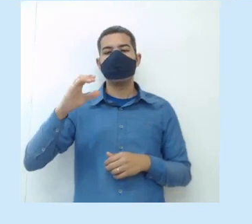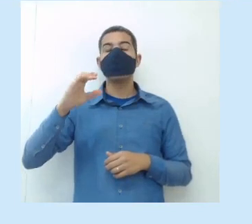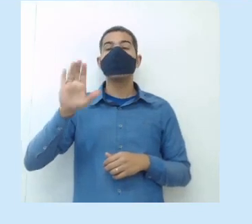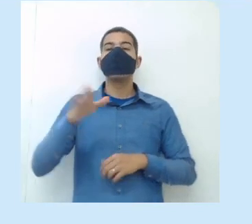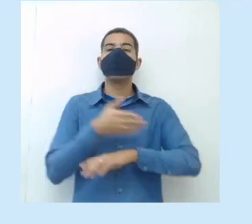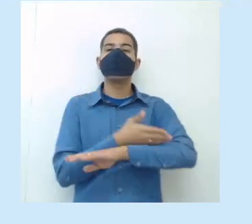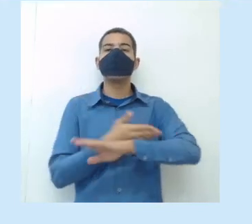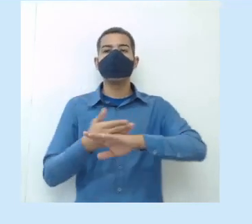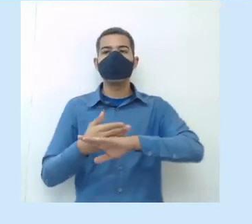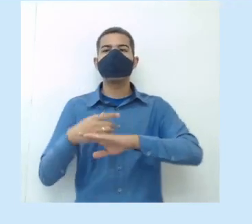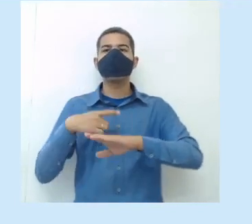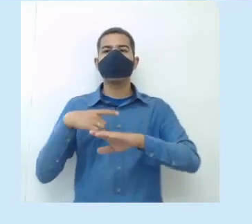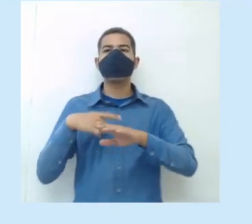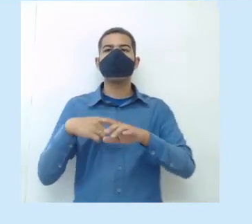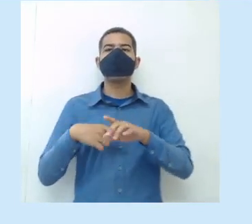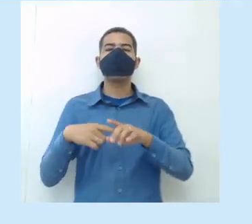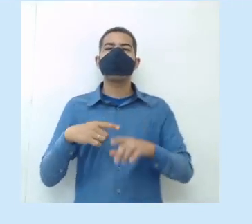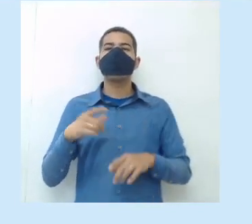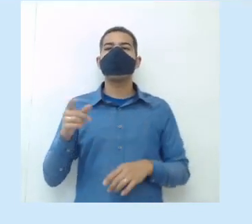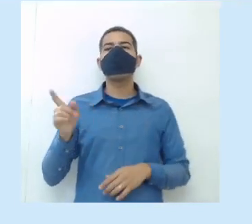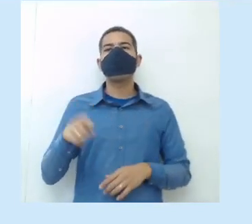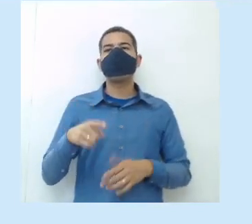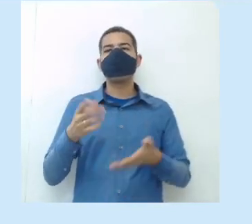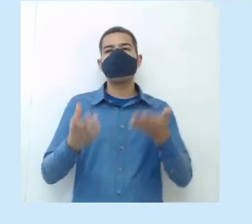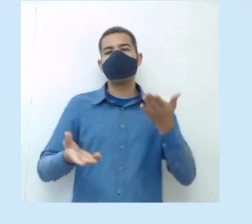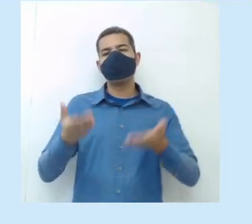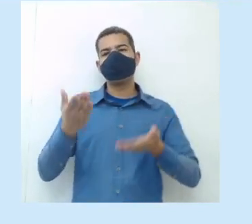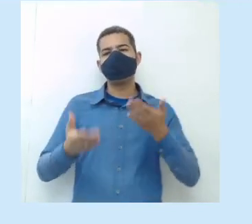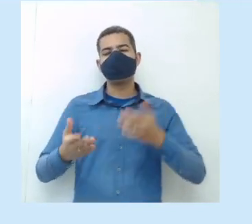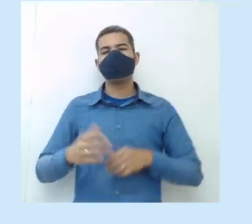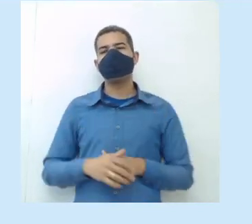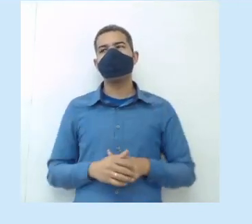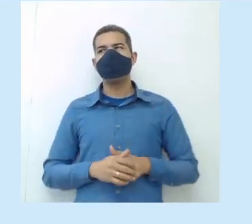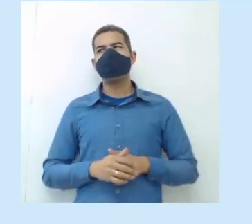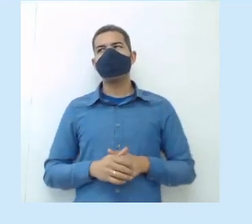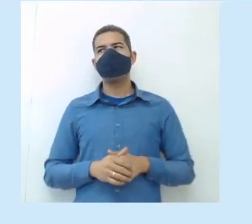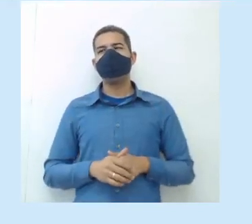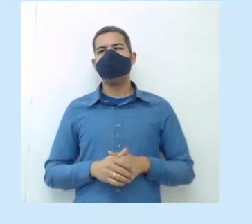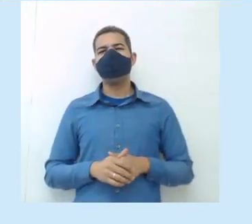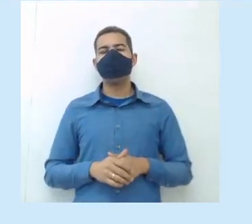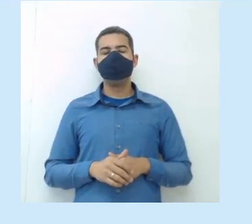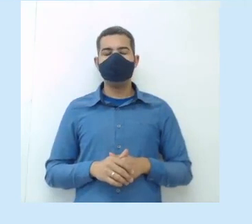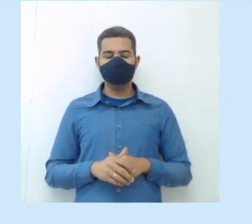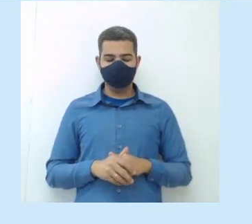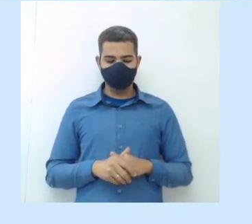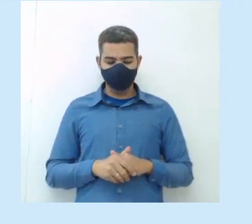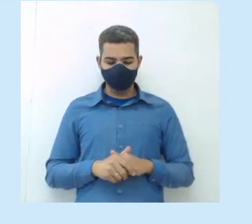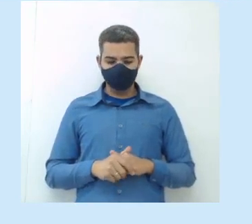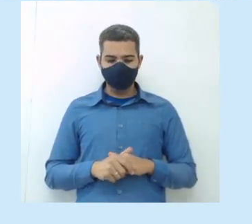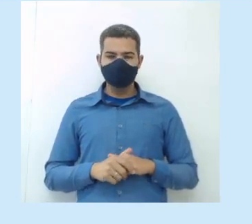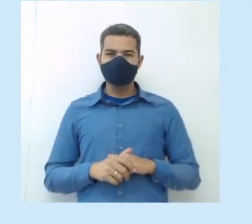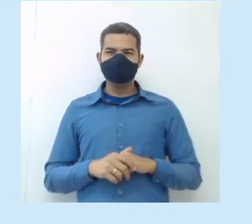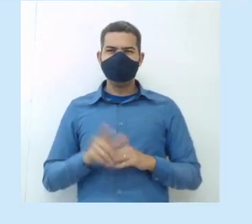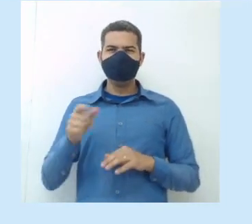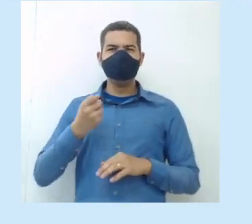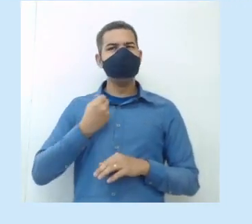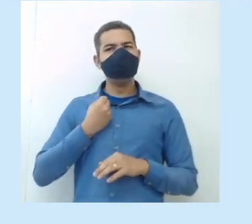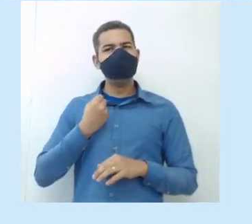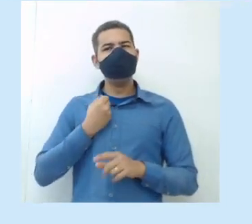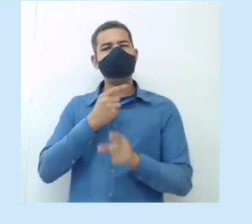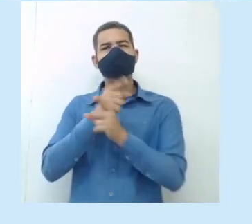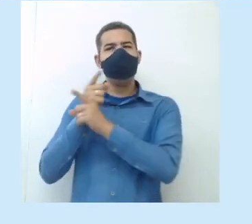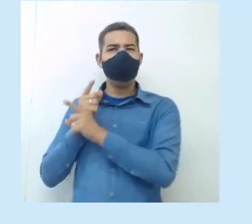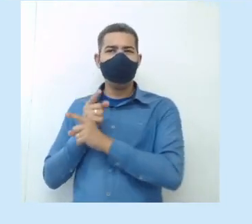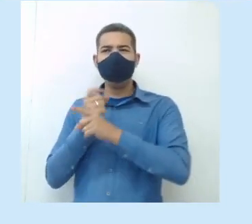também usando a proporcionalidade. Então eu posso multiplicar uma por um número e a outra pelo outro até encontrar os denominadores iguais